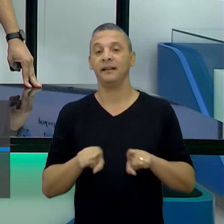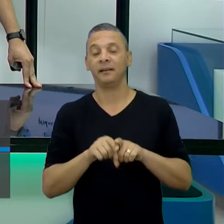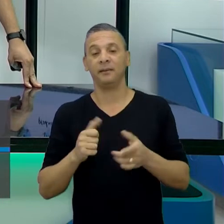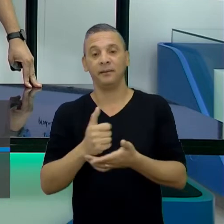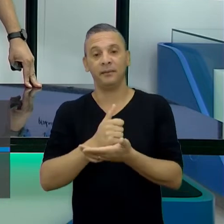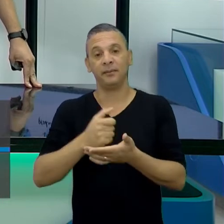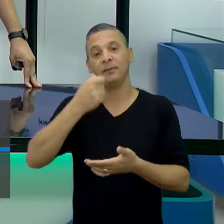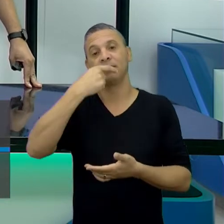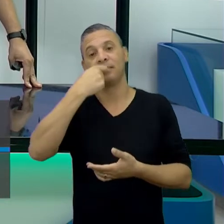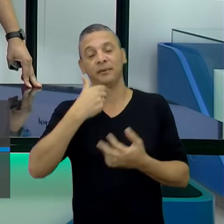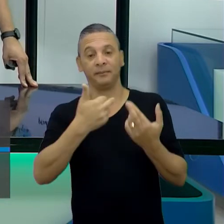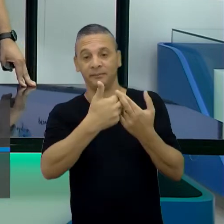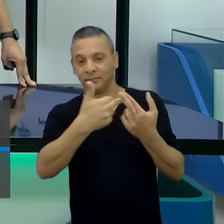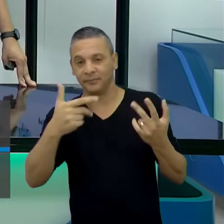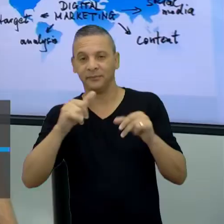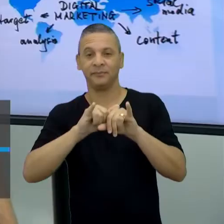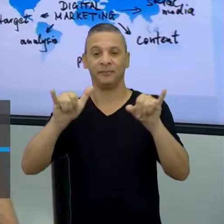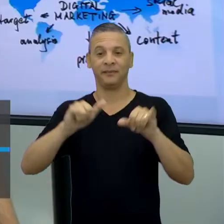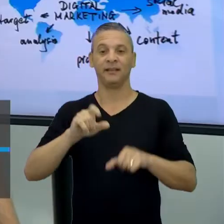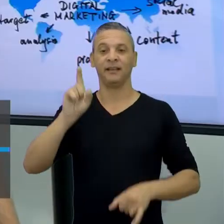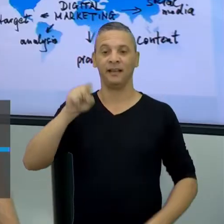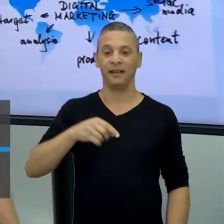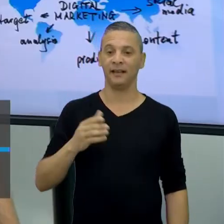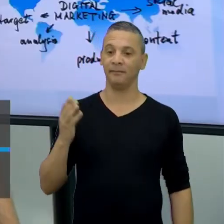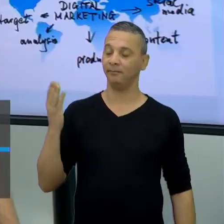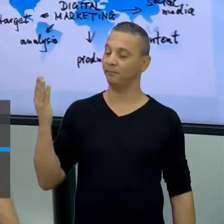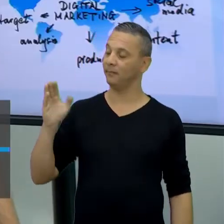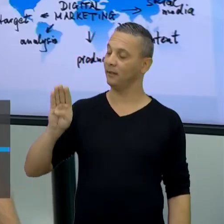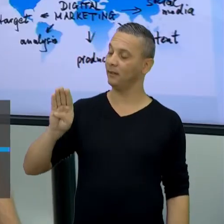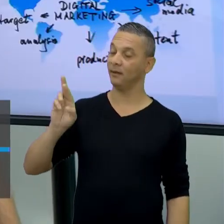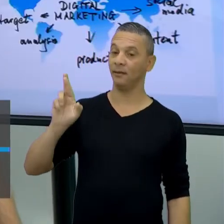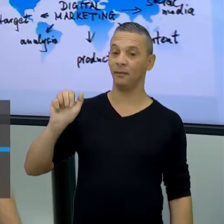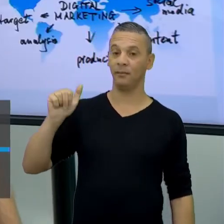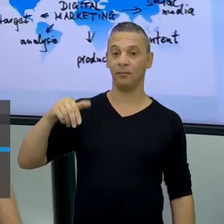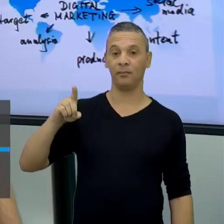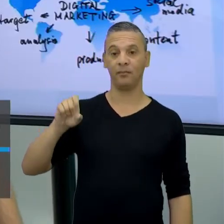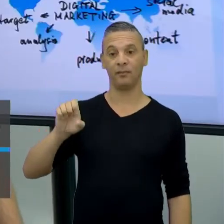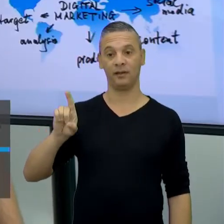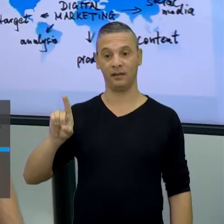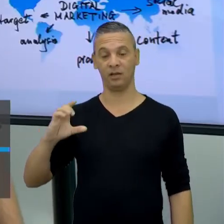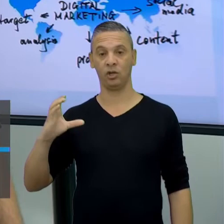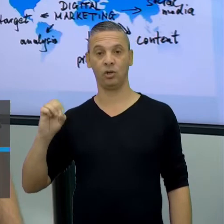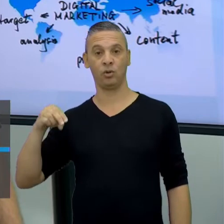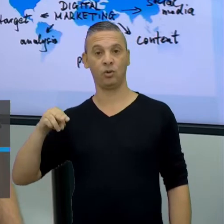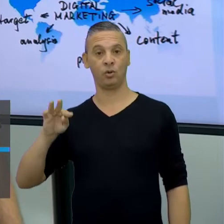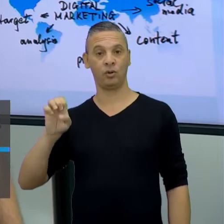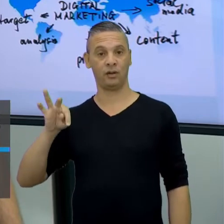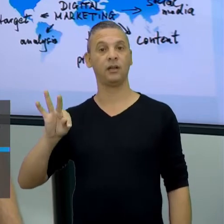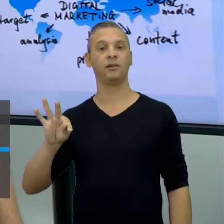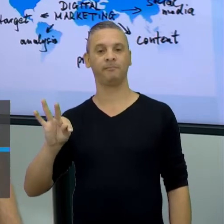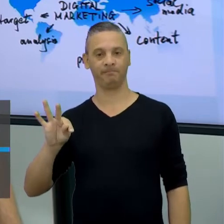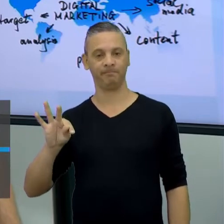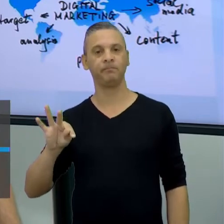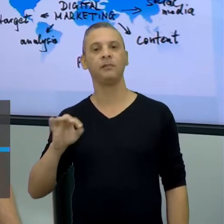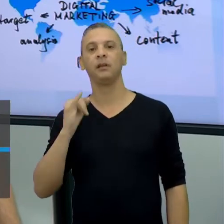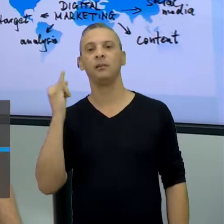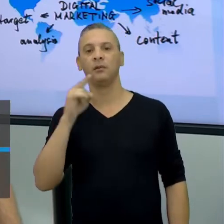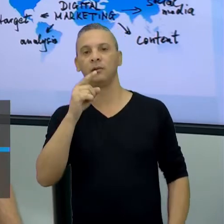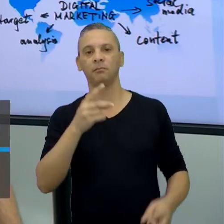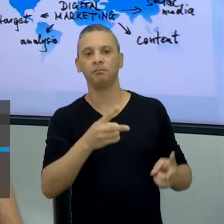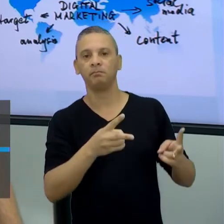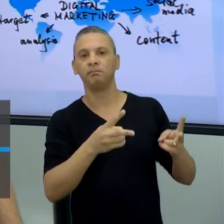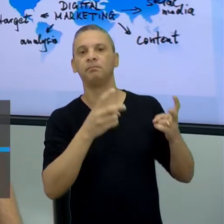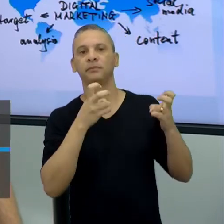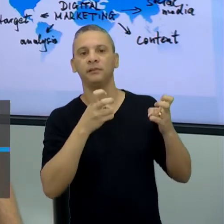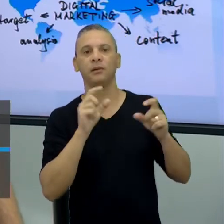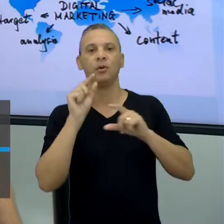né? Enfim. Medicamentos. Então, branded content, uma leitura mais atenta é importante para você conseguir perceber